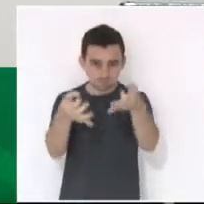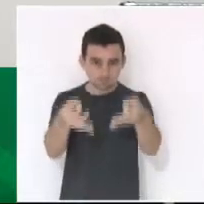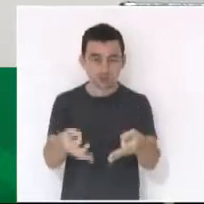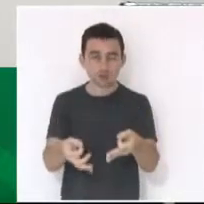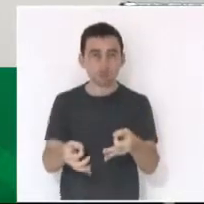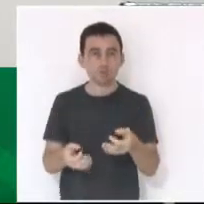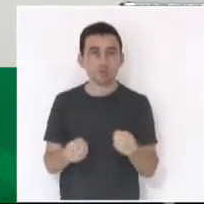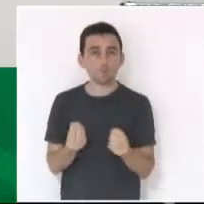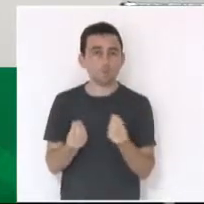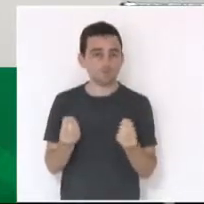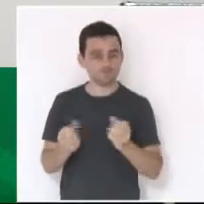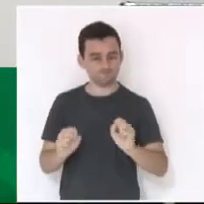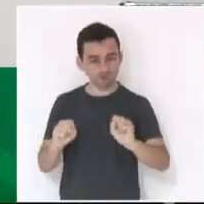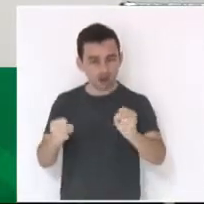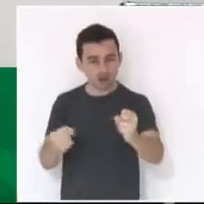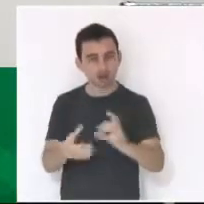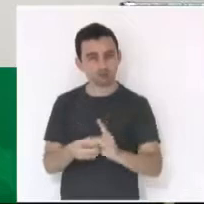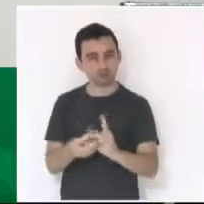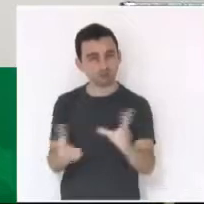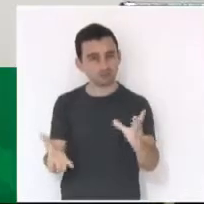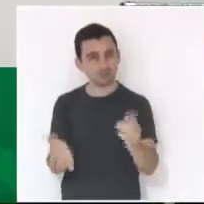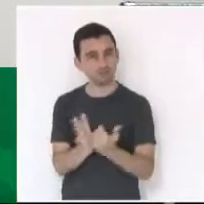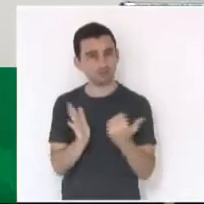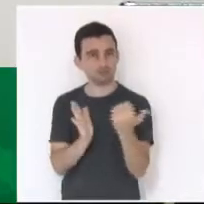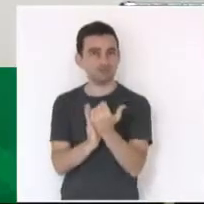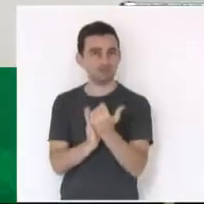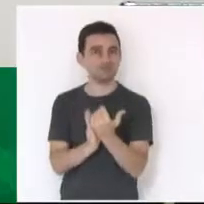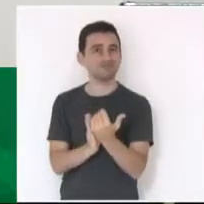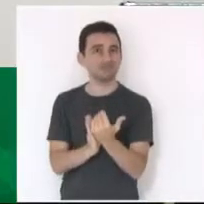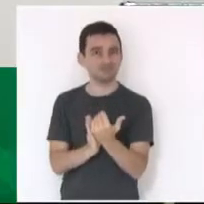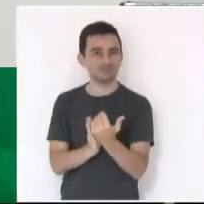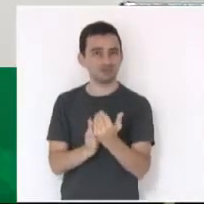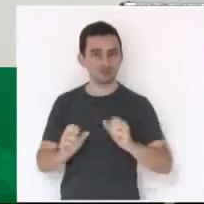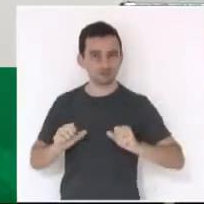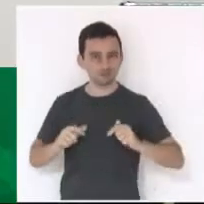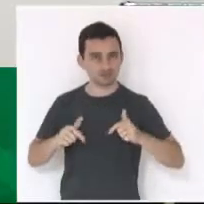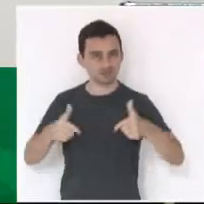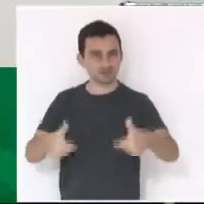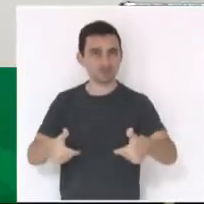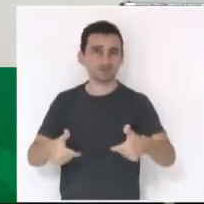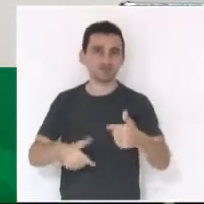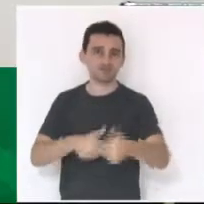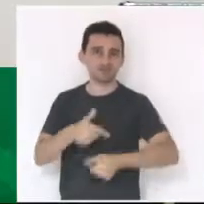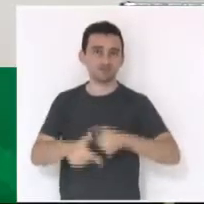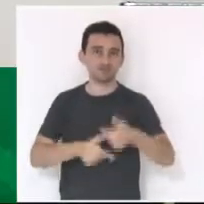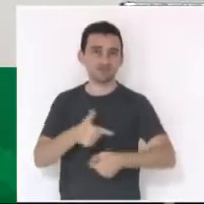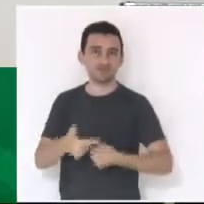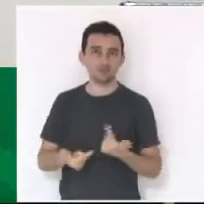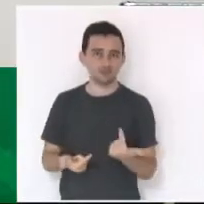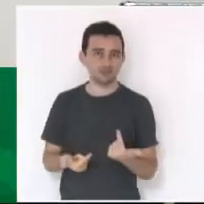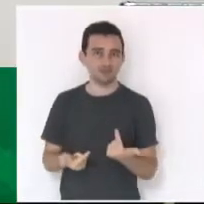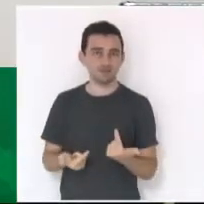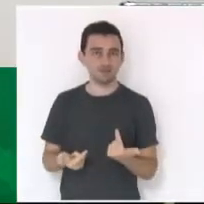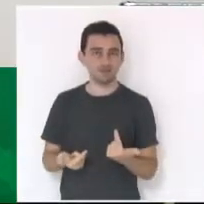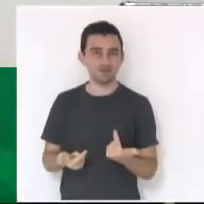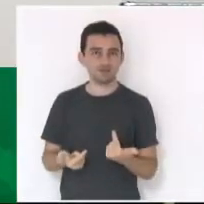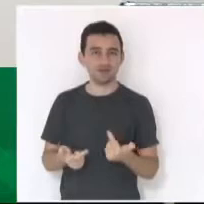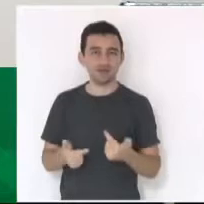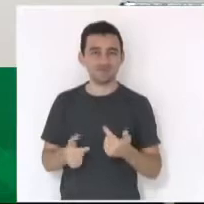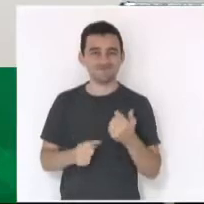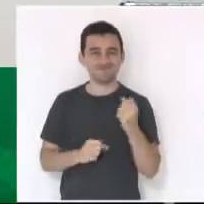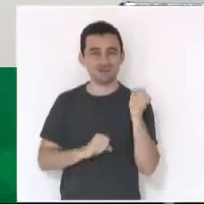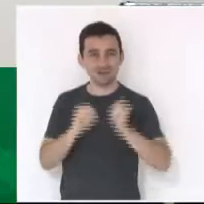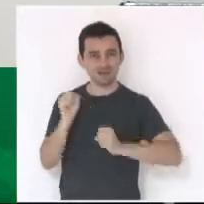leva o fortalecimento da Democracia da criação de novas frentes de trabalho da movimentação das máquinas das